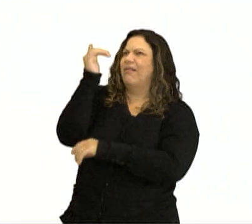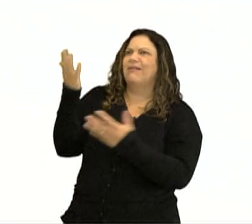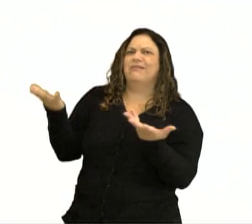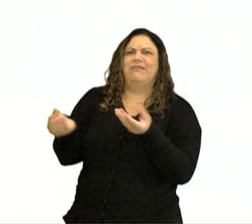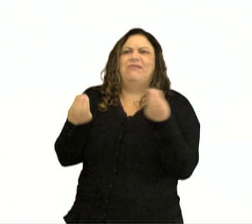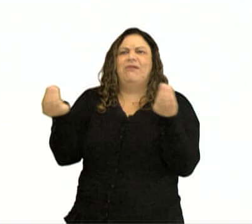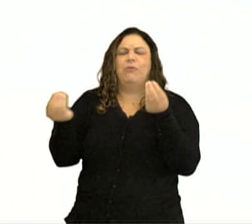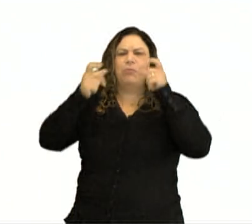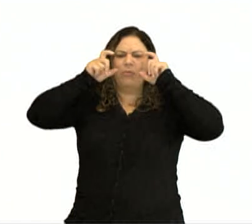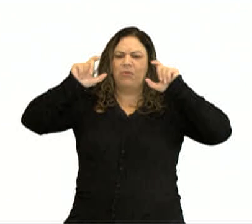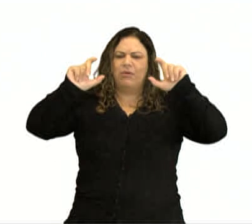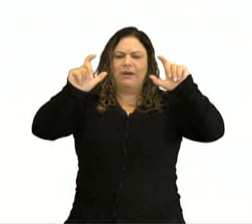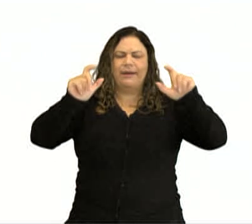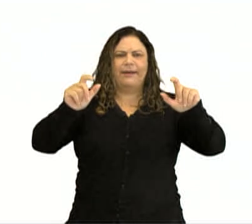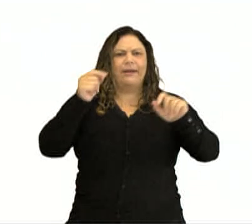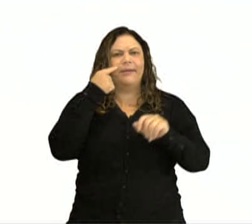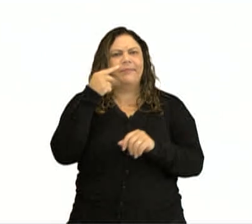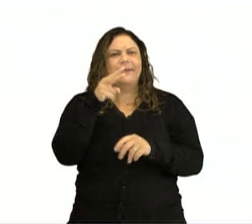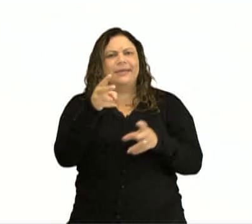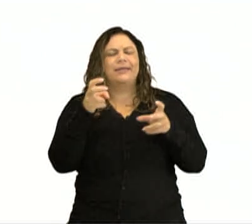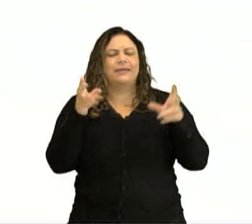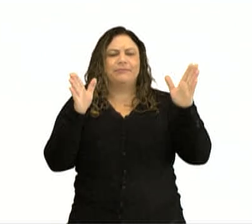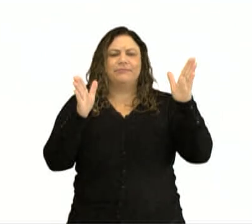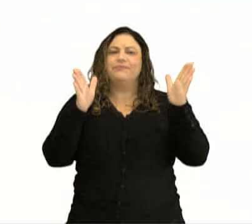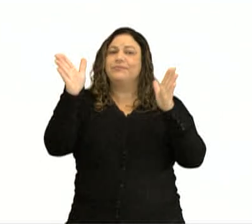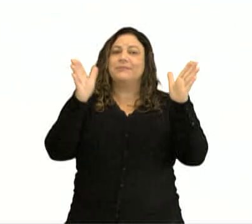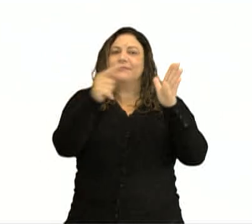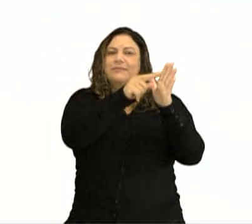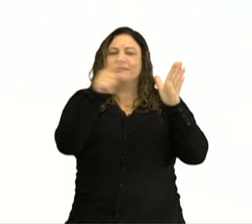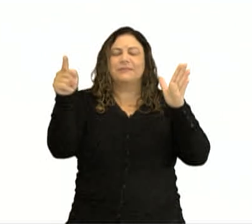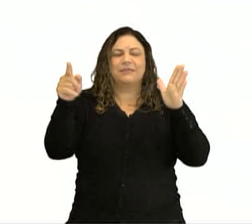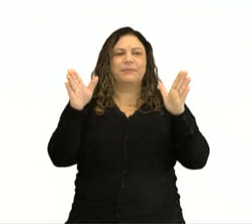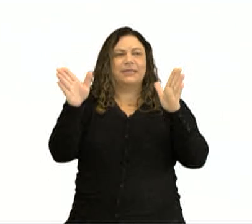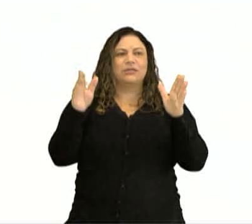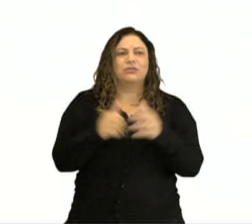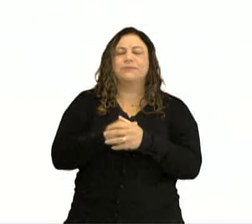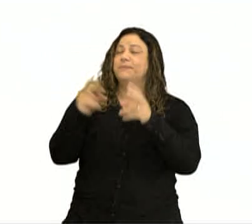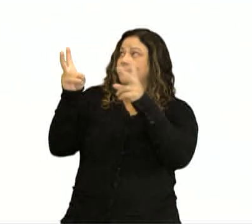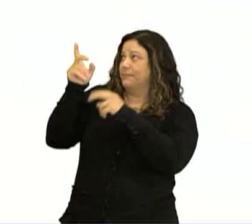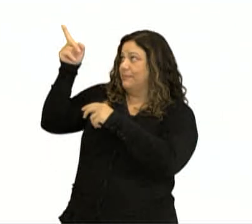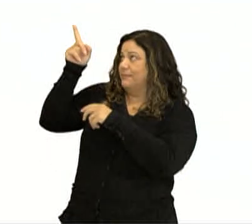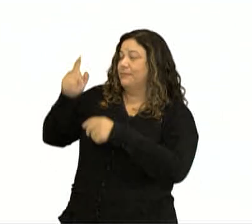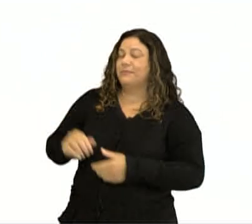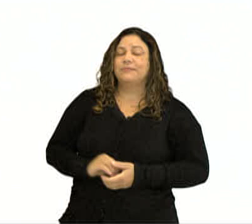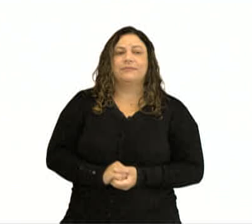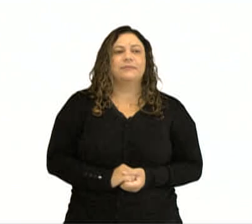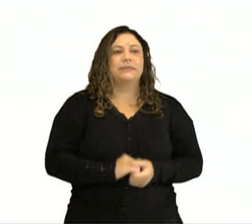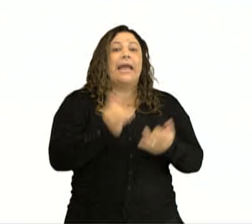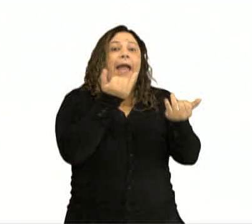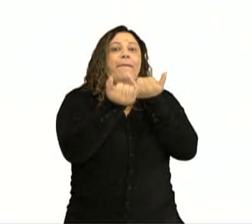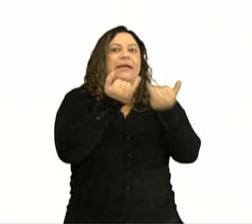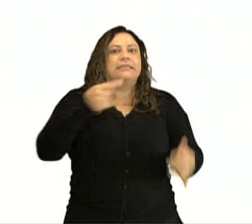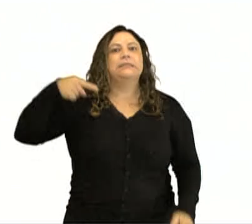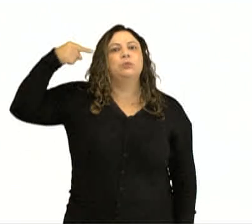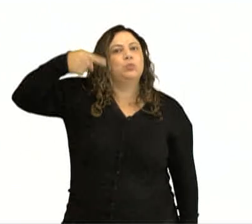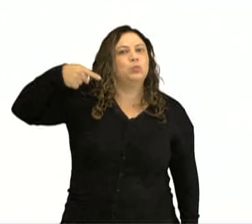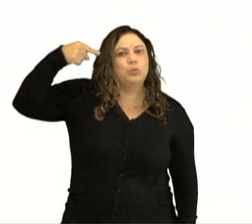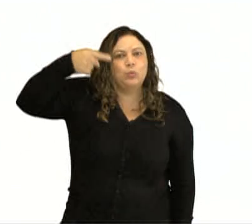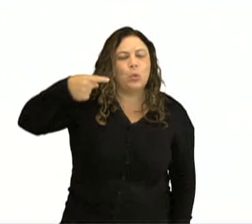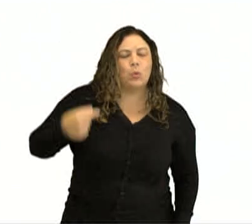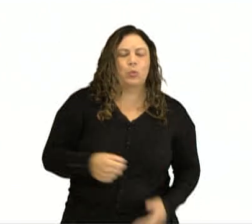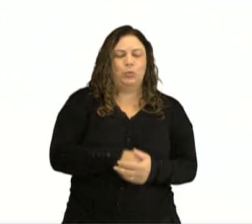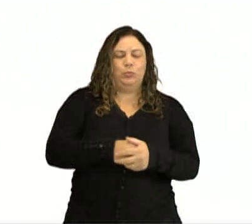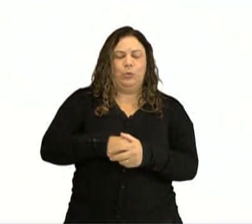partida de futebol? Então, que parte que vocês encontraram? Então, é essa em destaque. Parecia um louco,